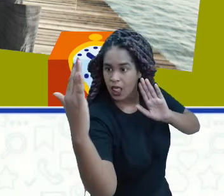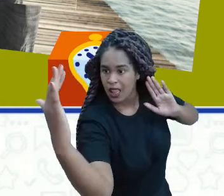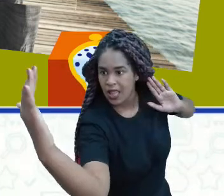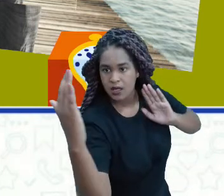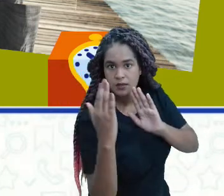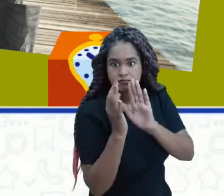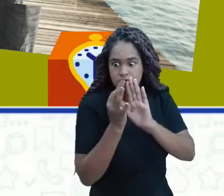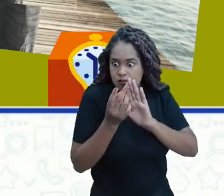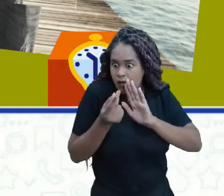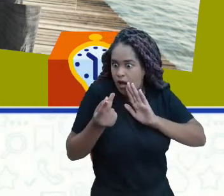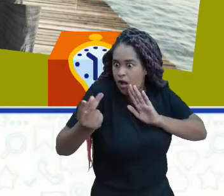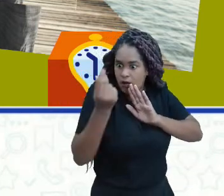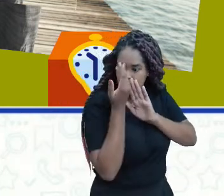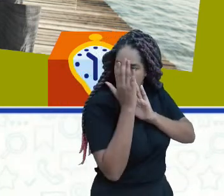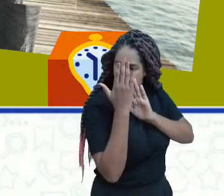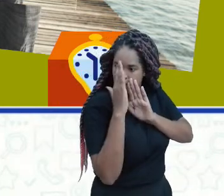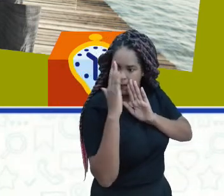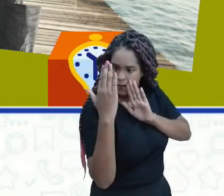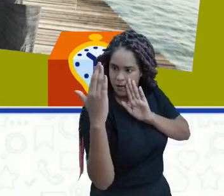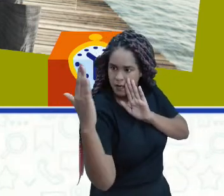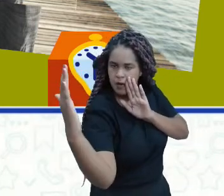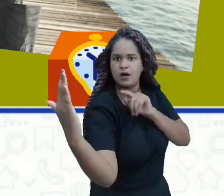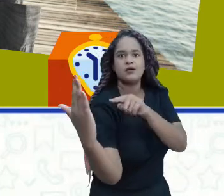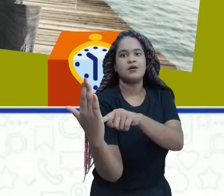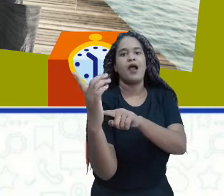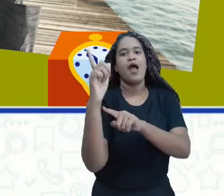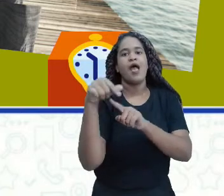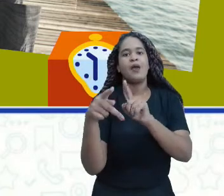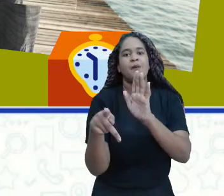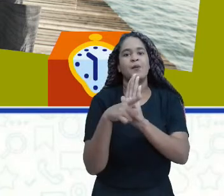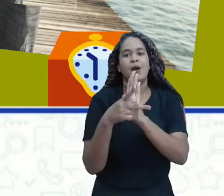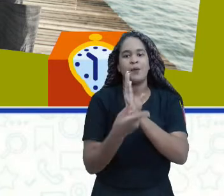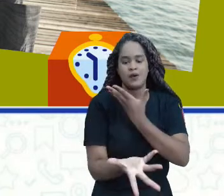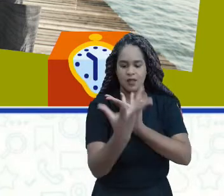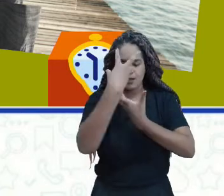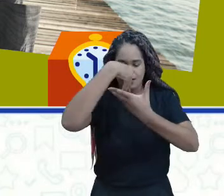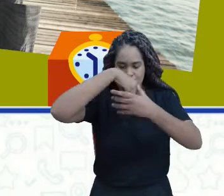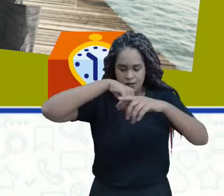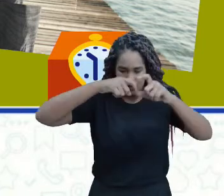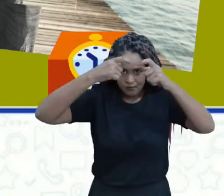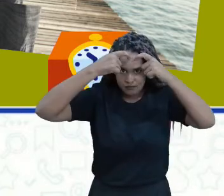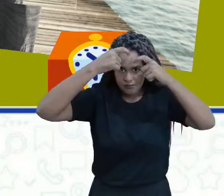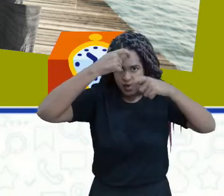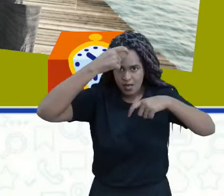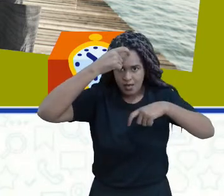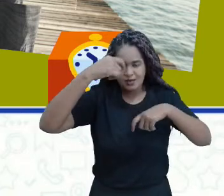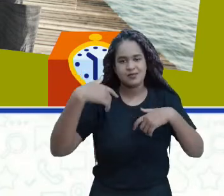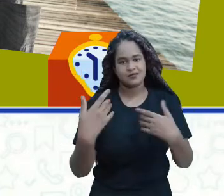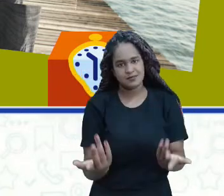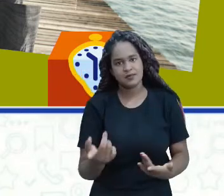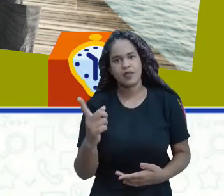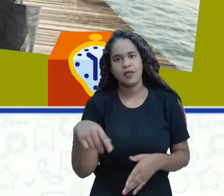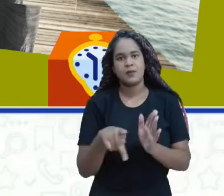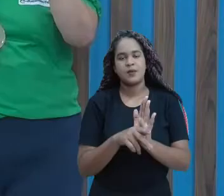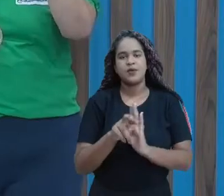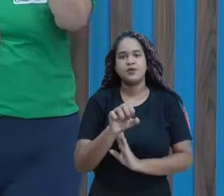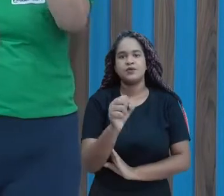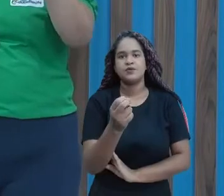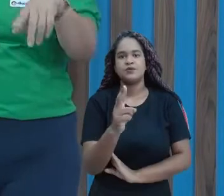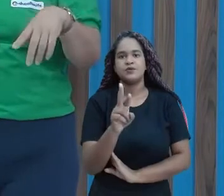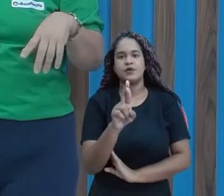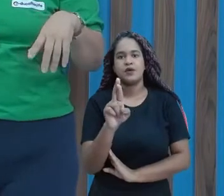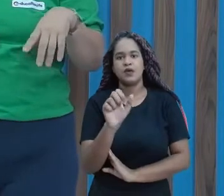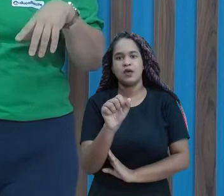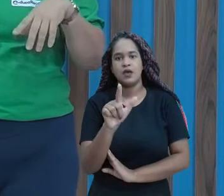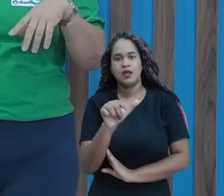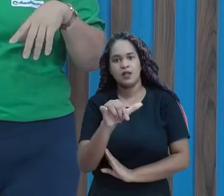vai entrando e não chega nunca. Isso é uma visão do inconsciente mesmo. Então, o surrealismo ele sofreu essa influência. A gente viu isso